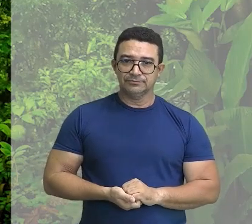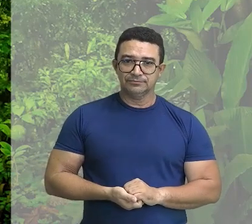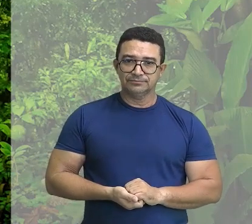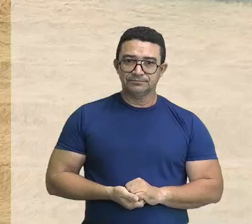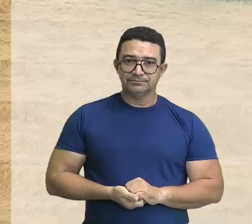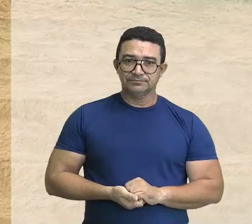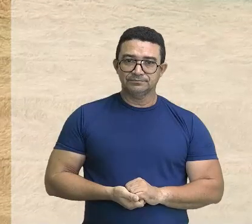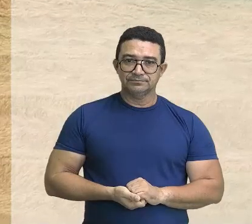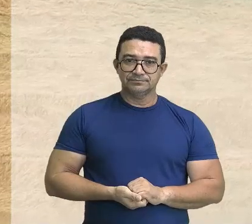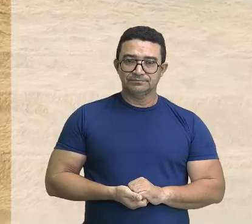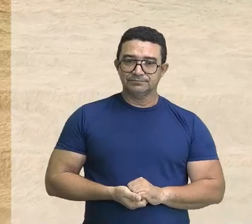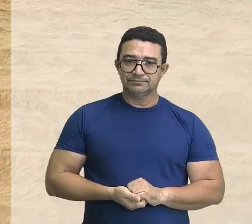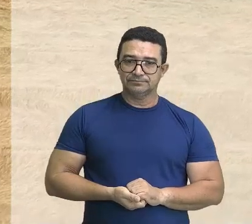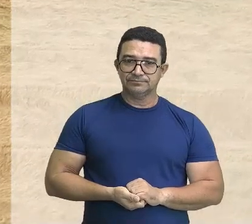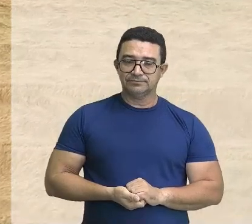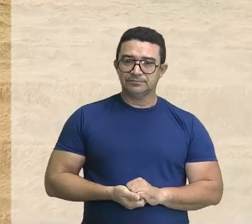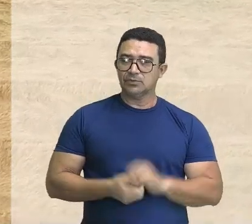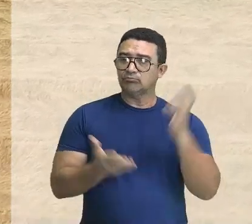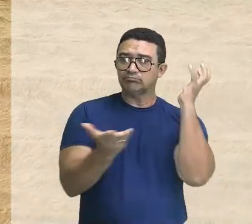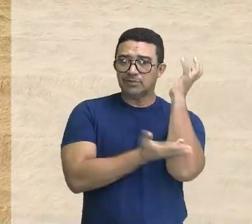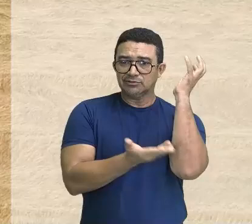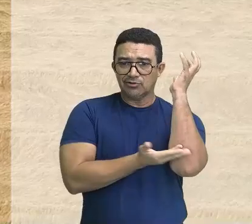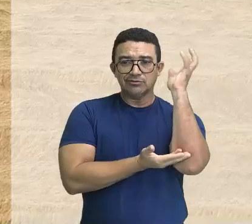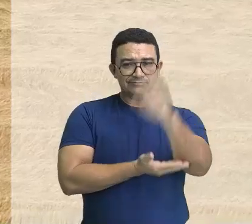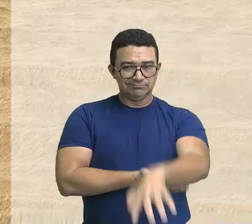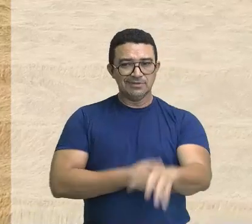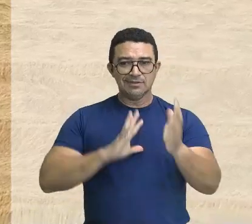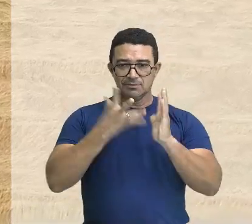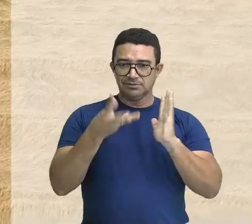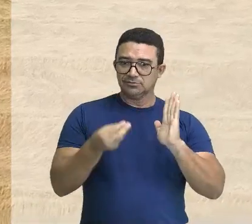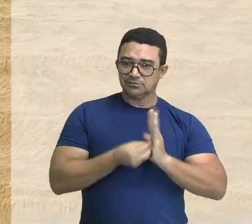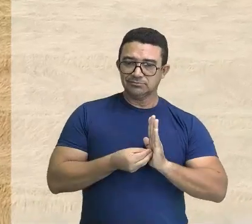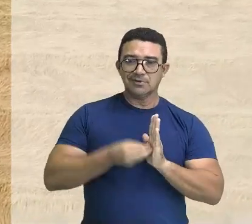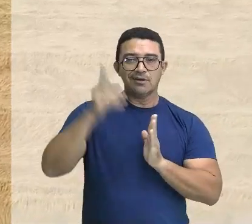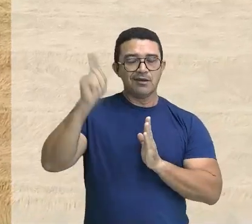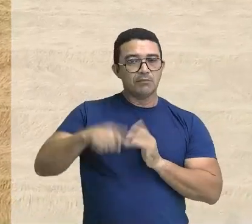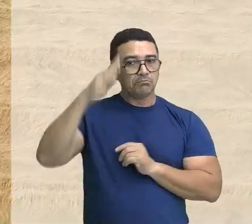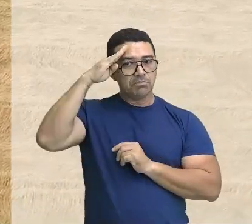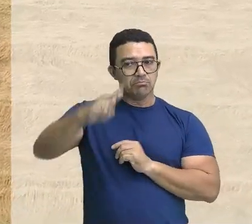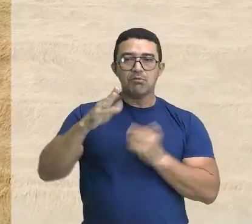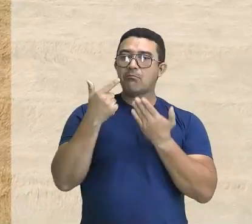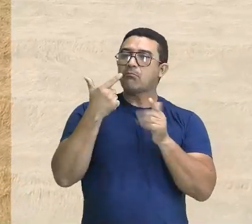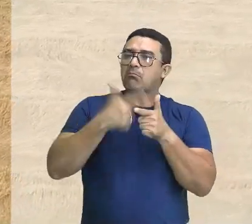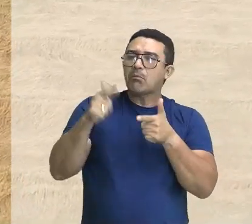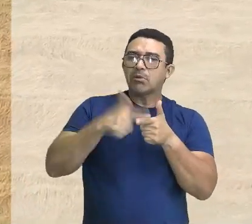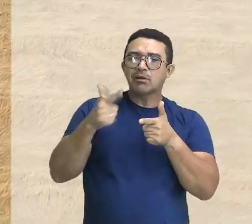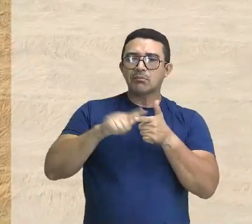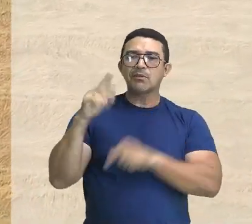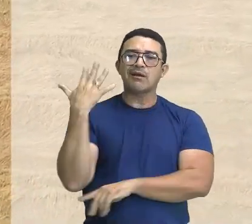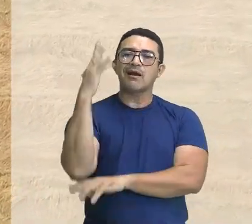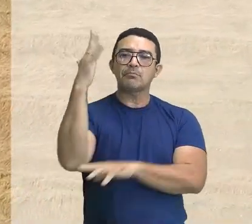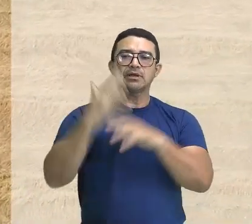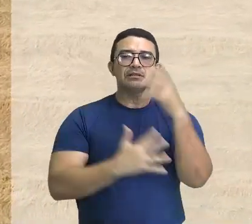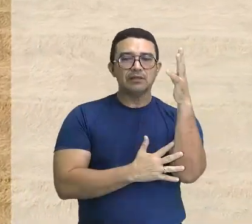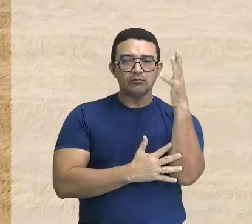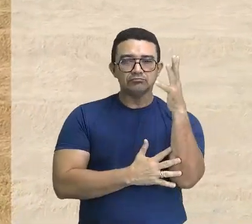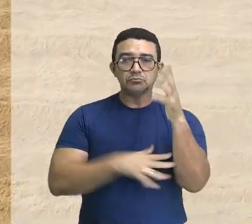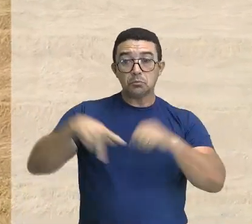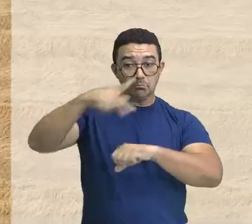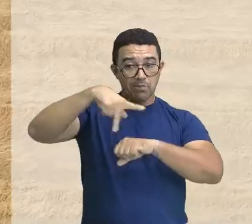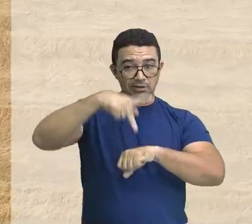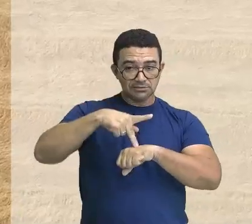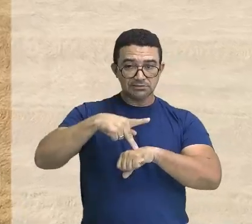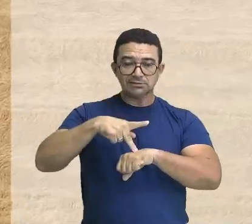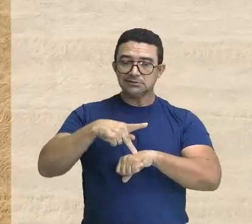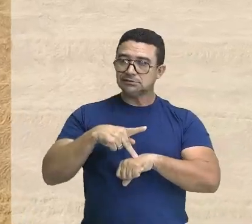atmosfera. O desmatamento da Amazônia é um dos principais problemas ambientais do nosso país e que